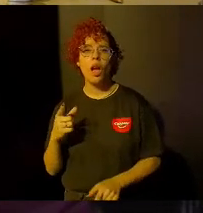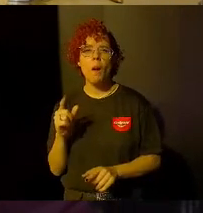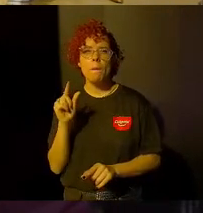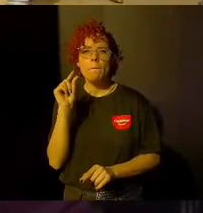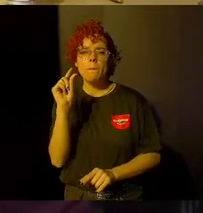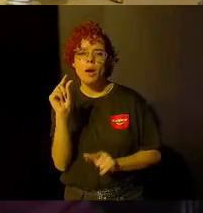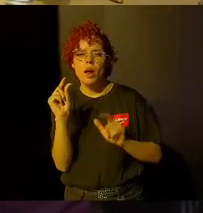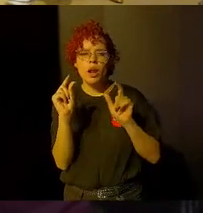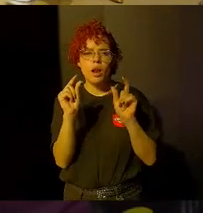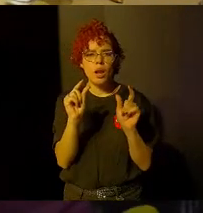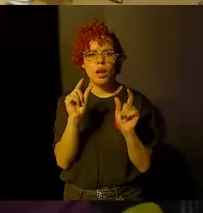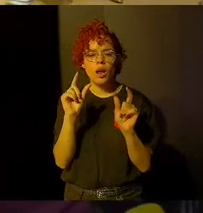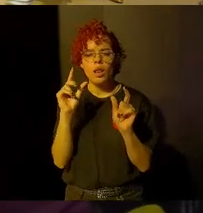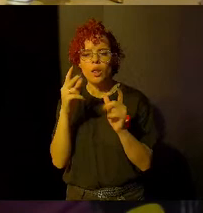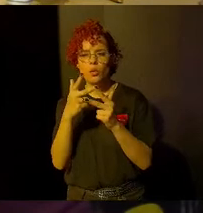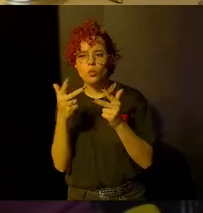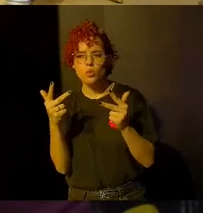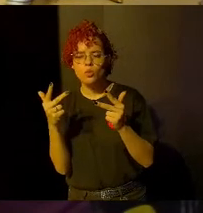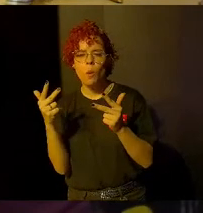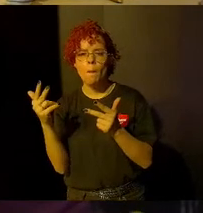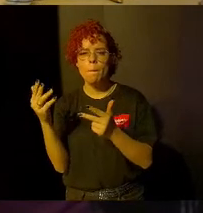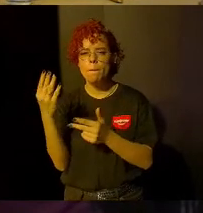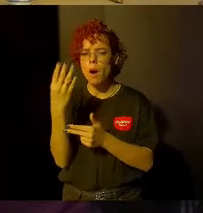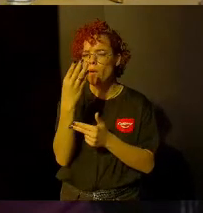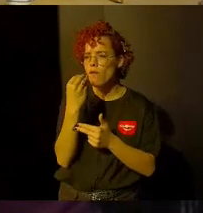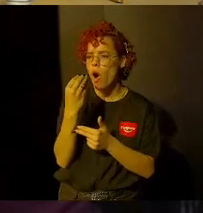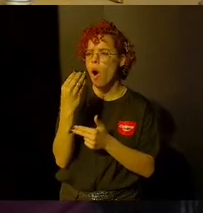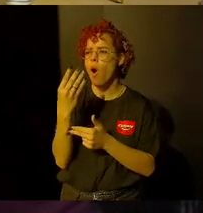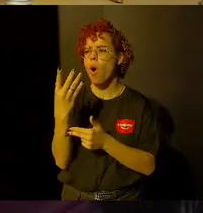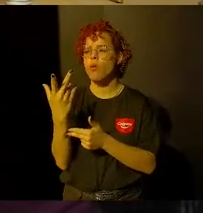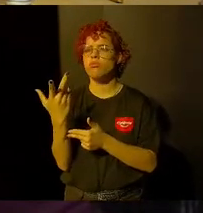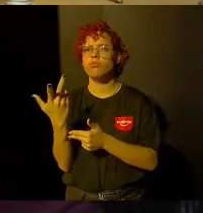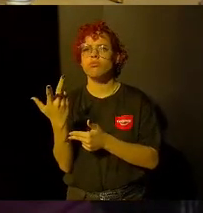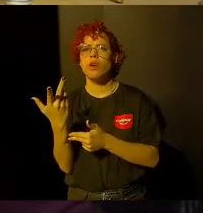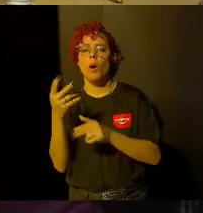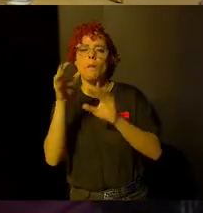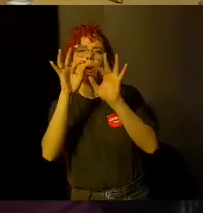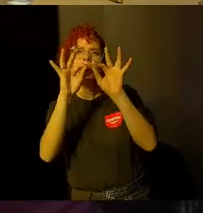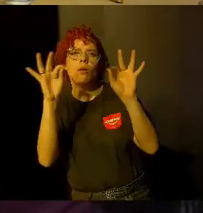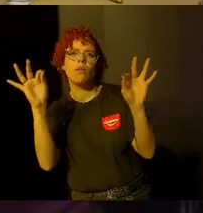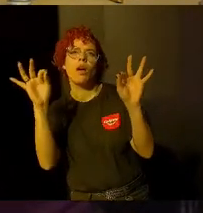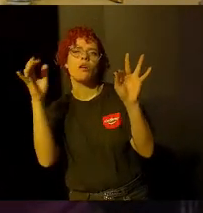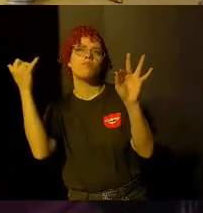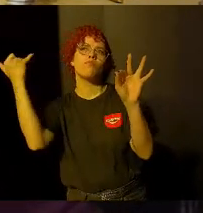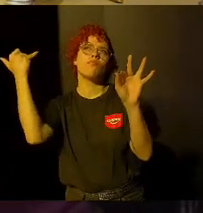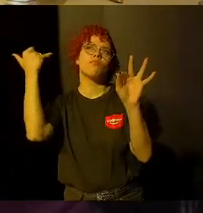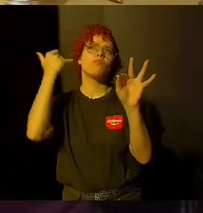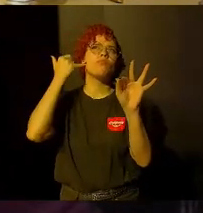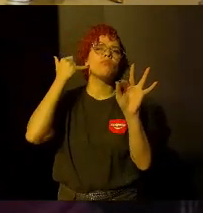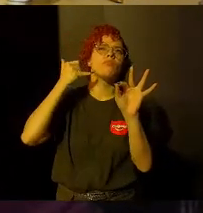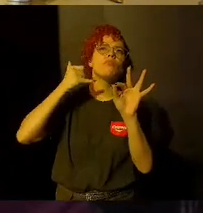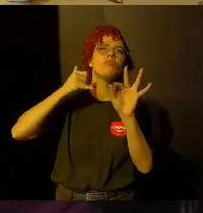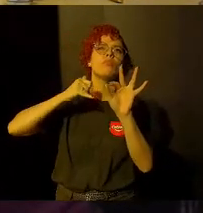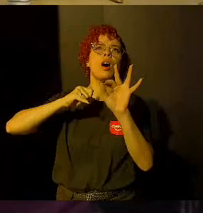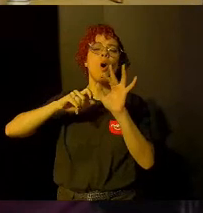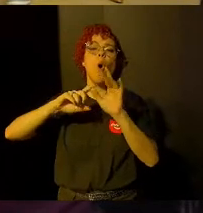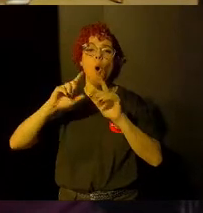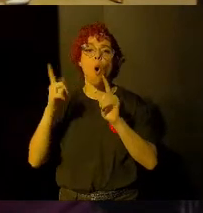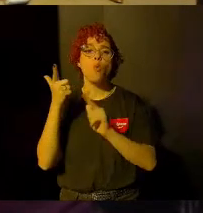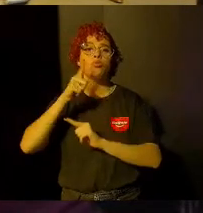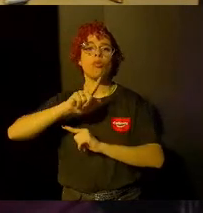de uma foto uma frase ouvida você reconstruir